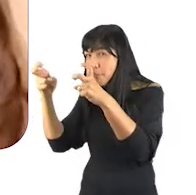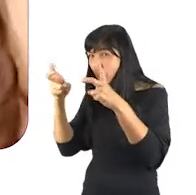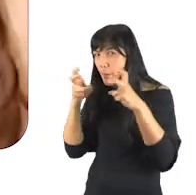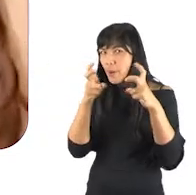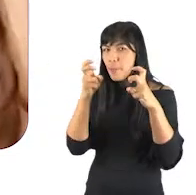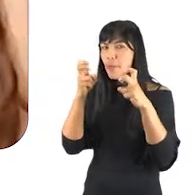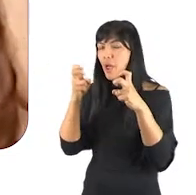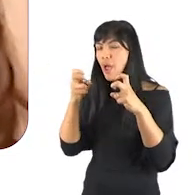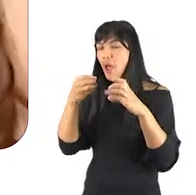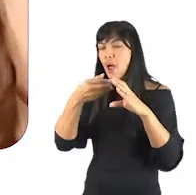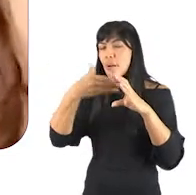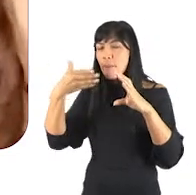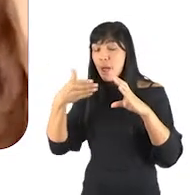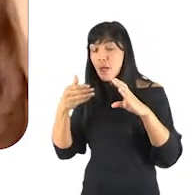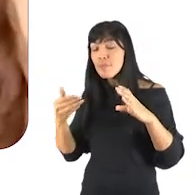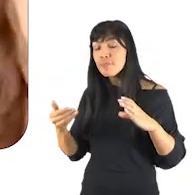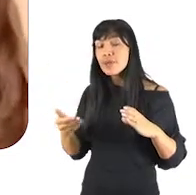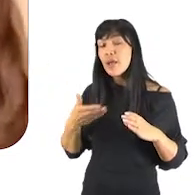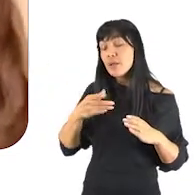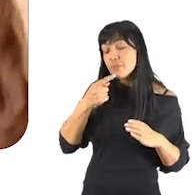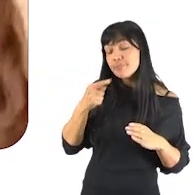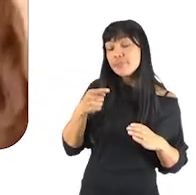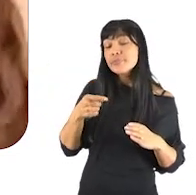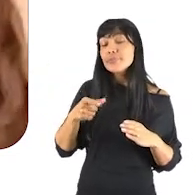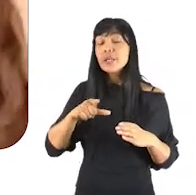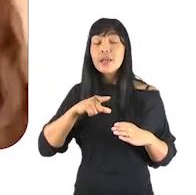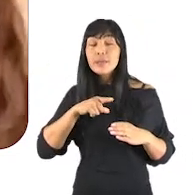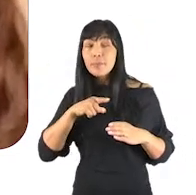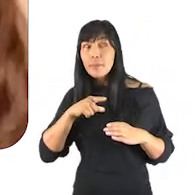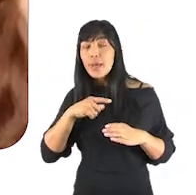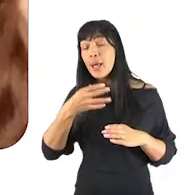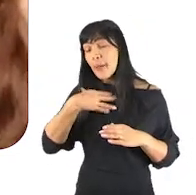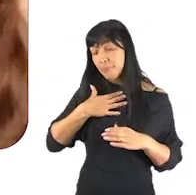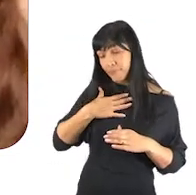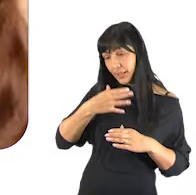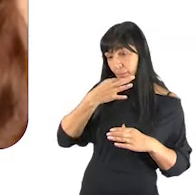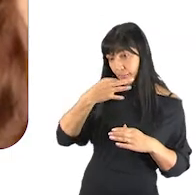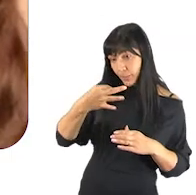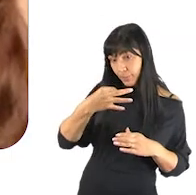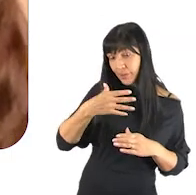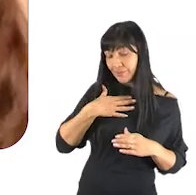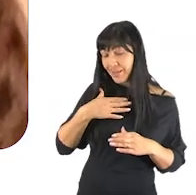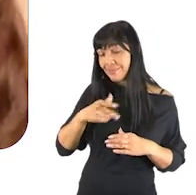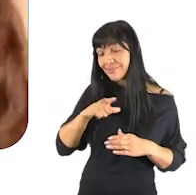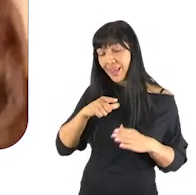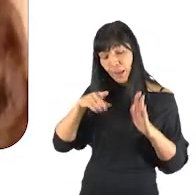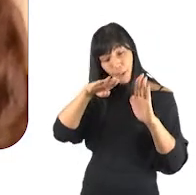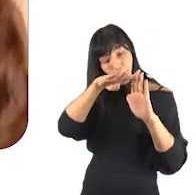necessidades, dessas capacidades, porque, na minha opinião, elas têm um certo nível de